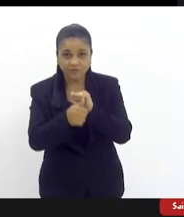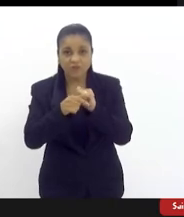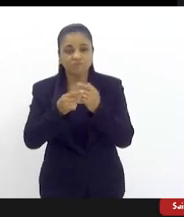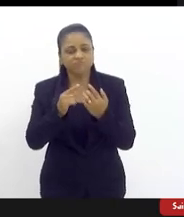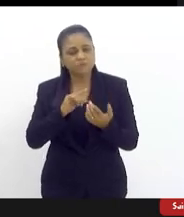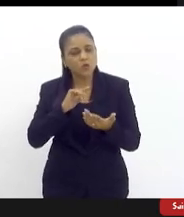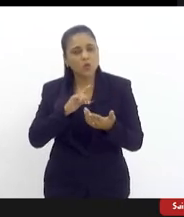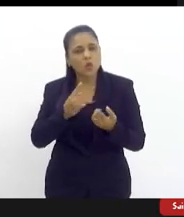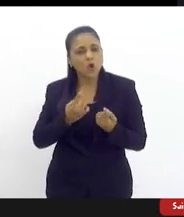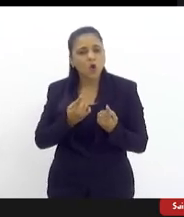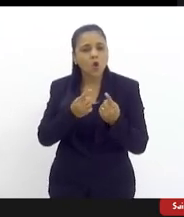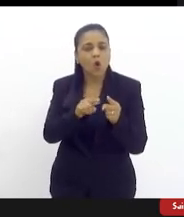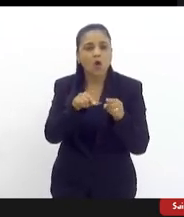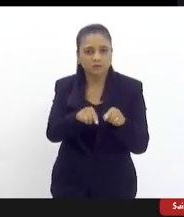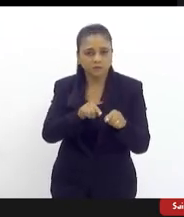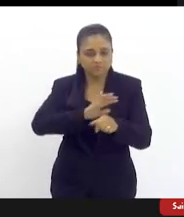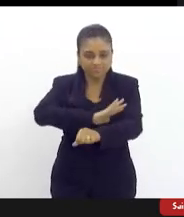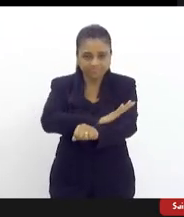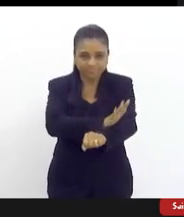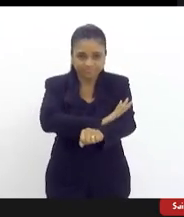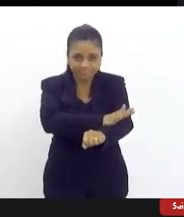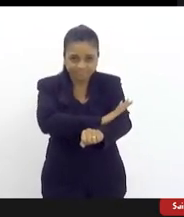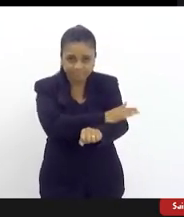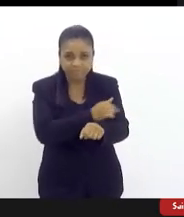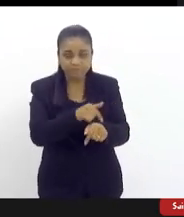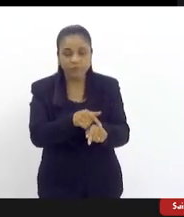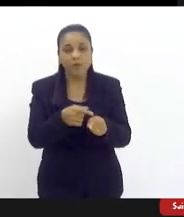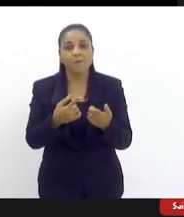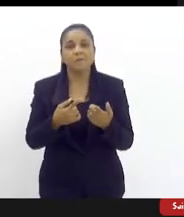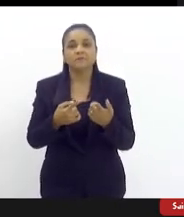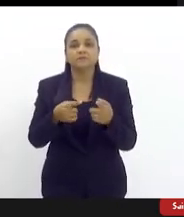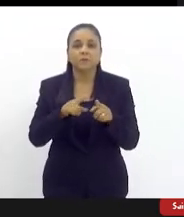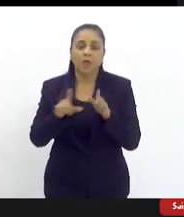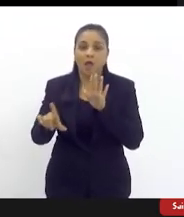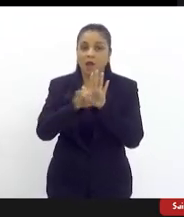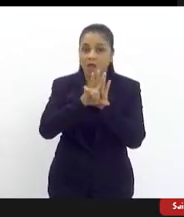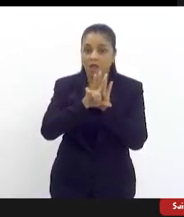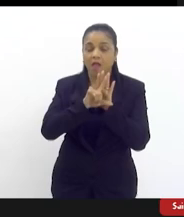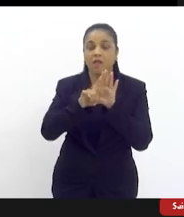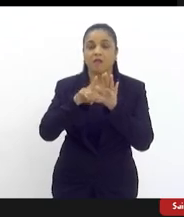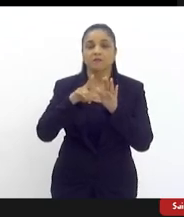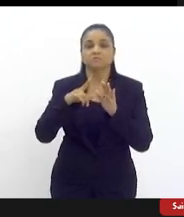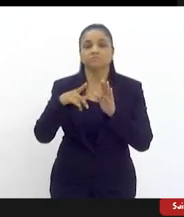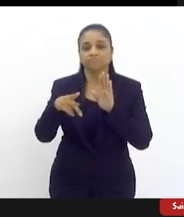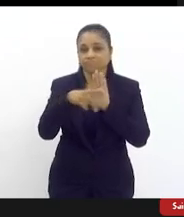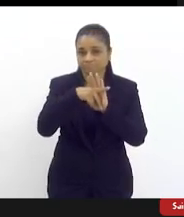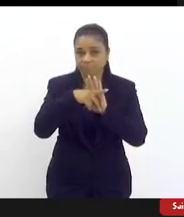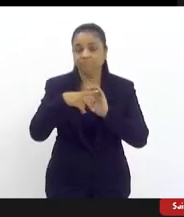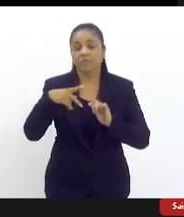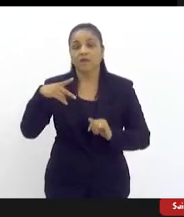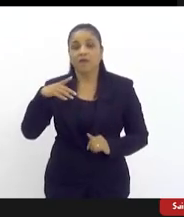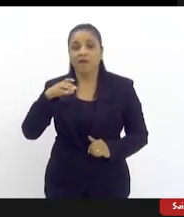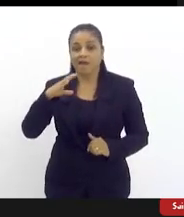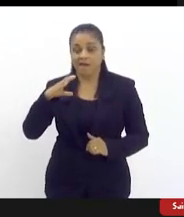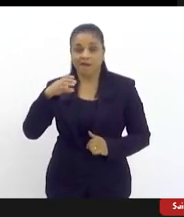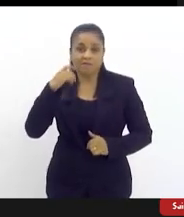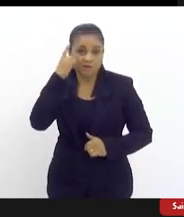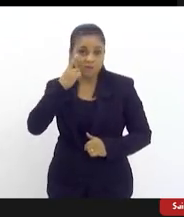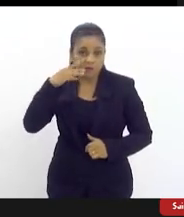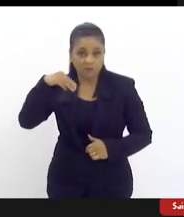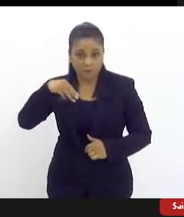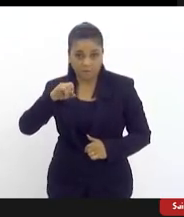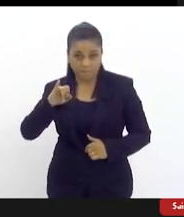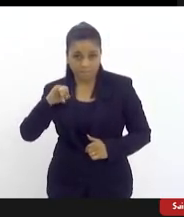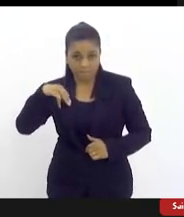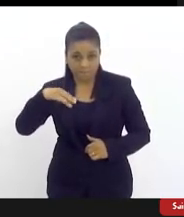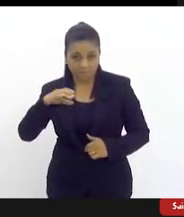no racismo geral na sociedade. Tive acesso também à lei do deputado Carlos Mink, que é a lei que trata do caso do Durval, que